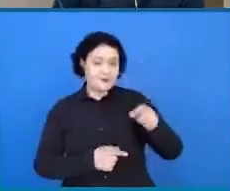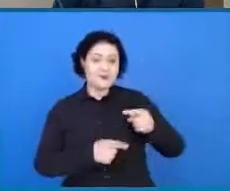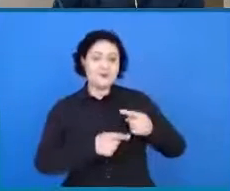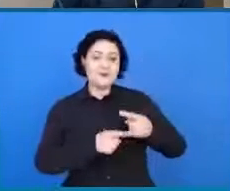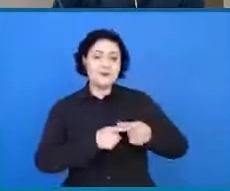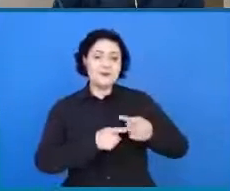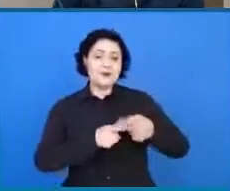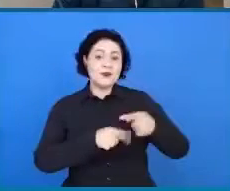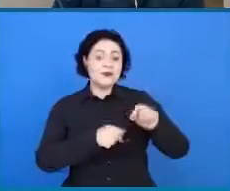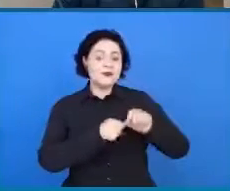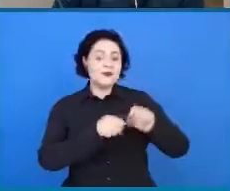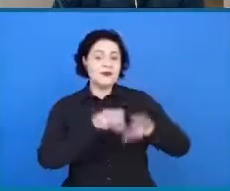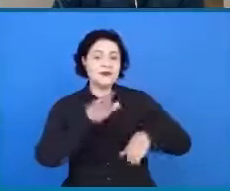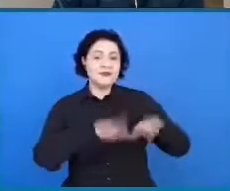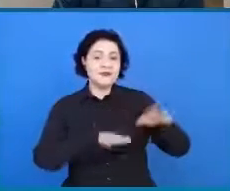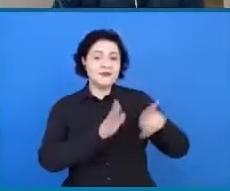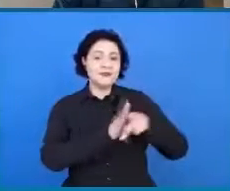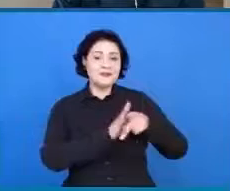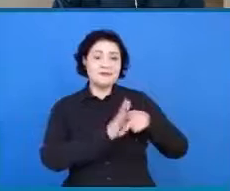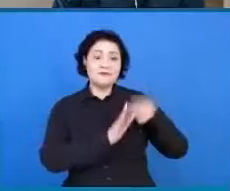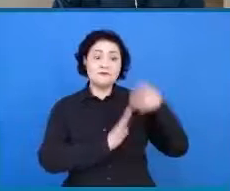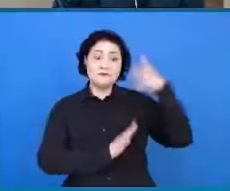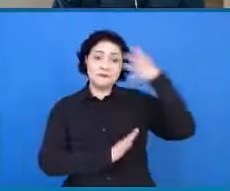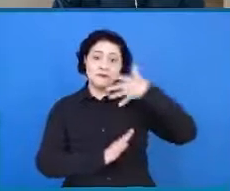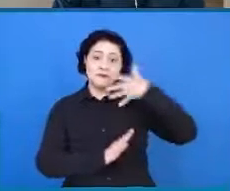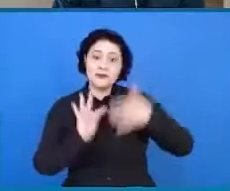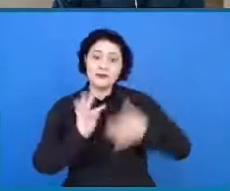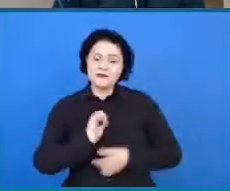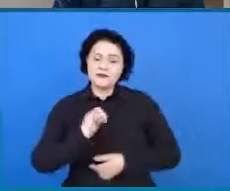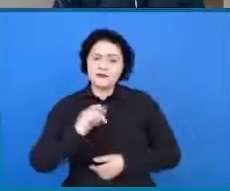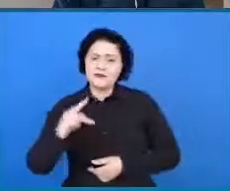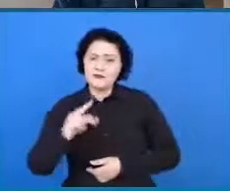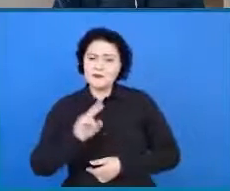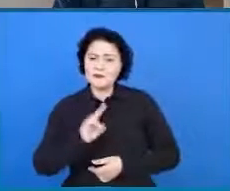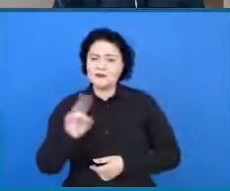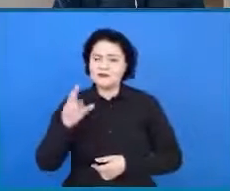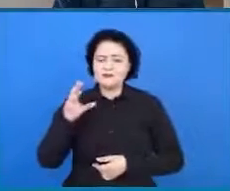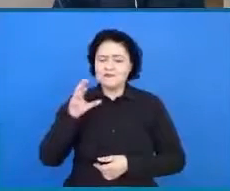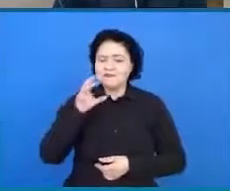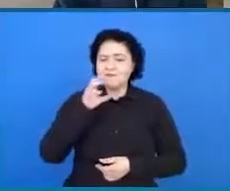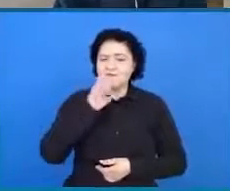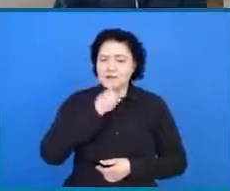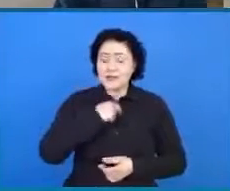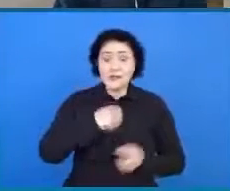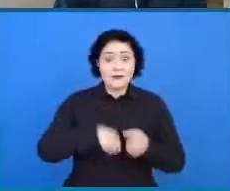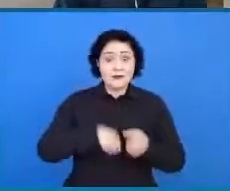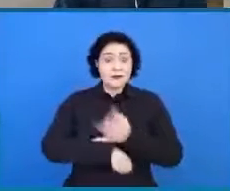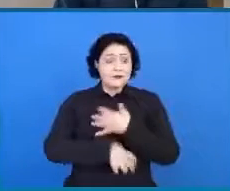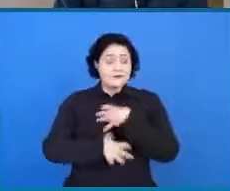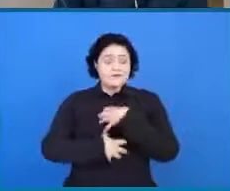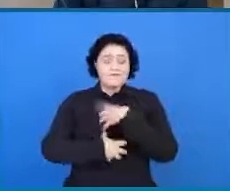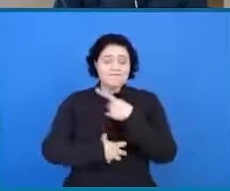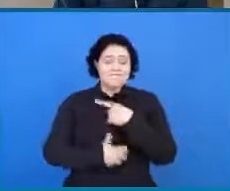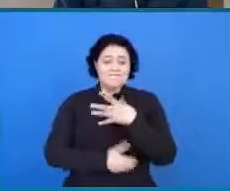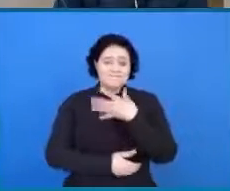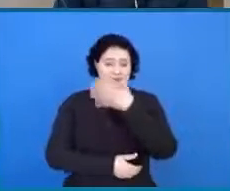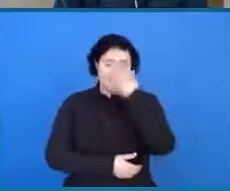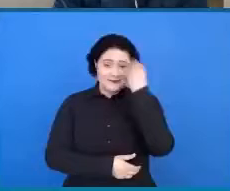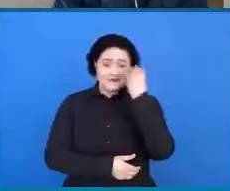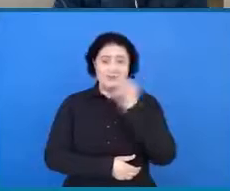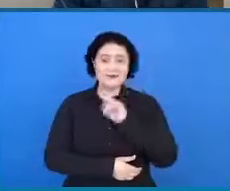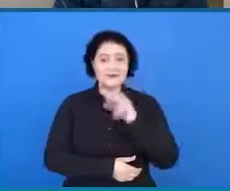eu às vezes faço palestra na Federação Espírita falou o nome mas era tão rápido eu tenho emocionado que eu não guardei